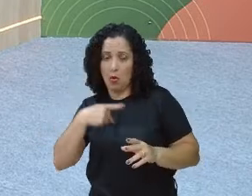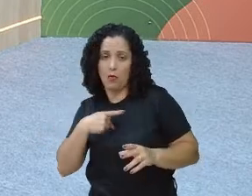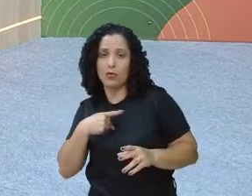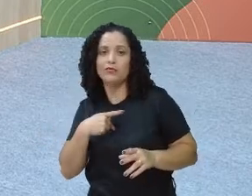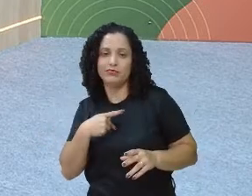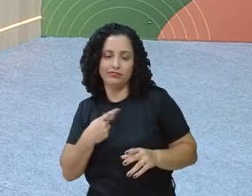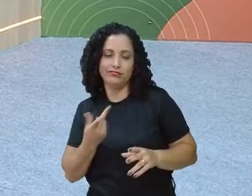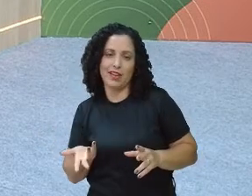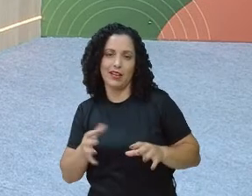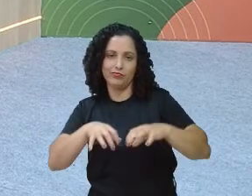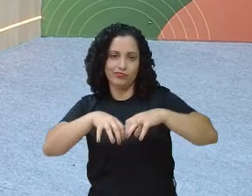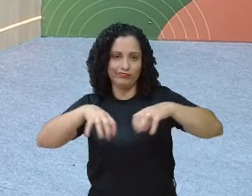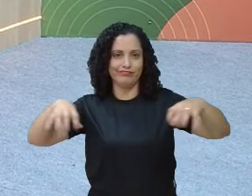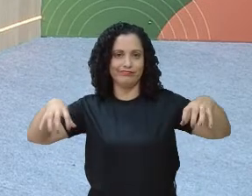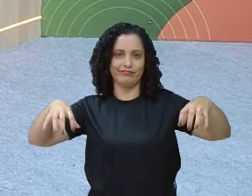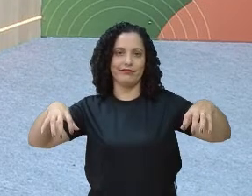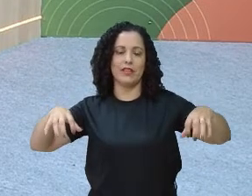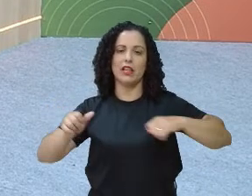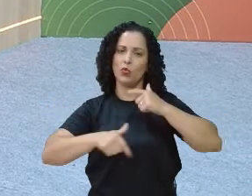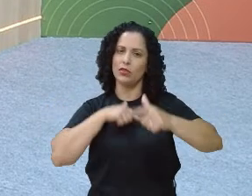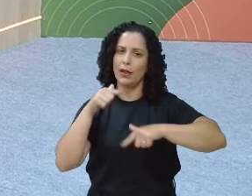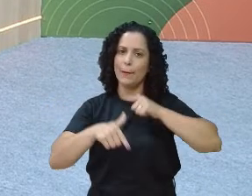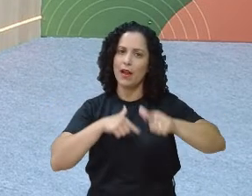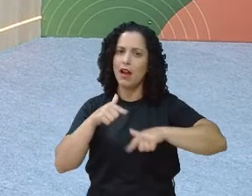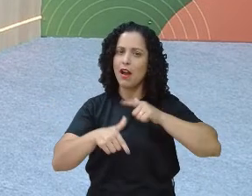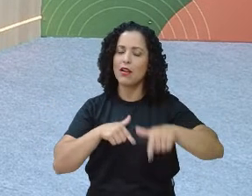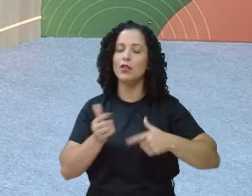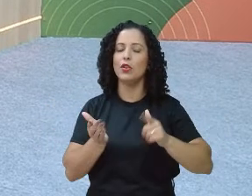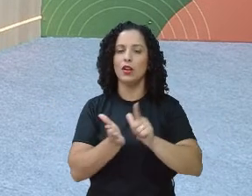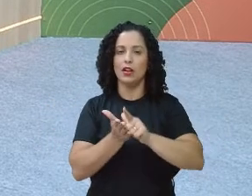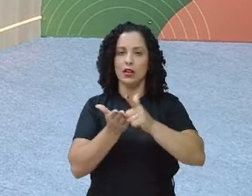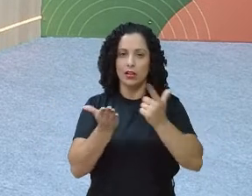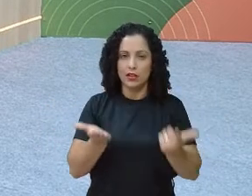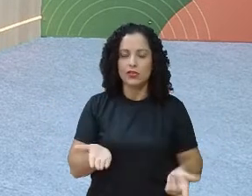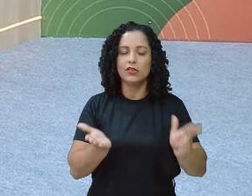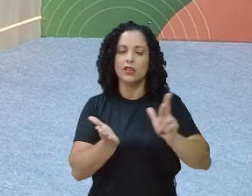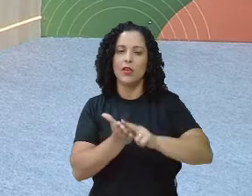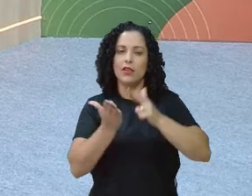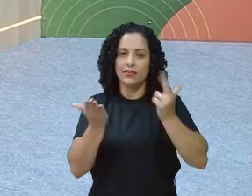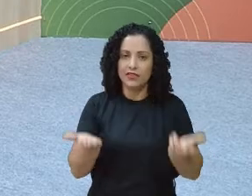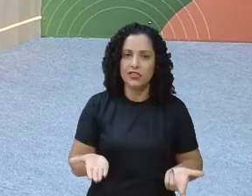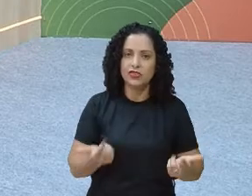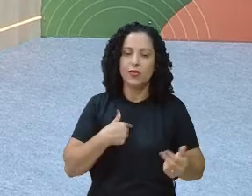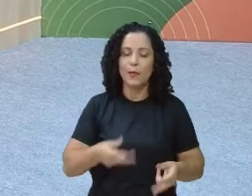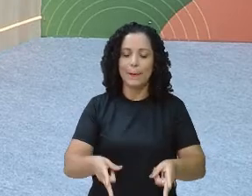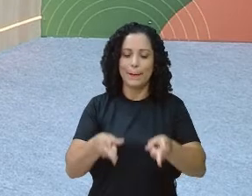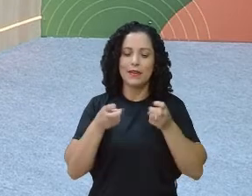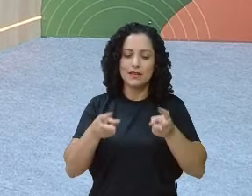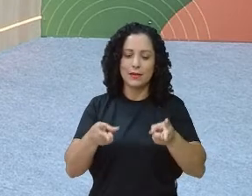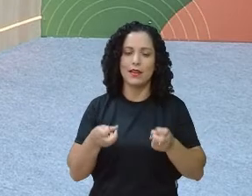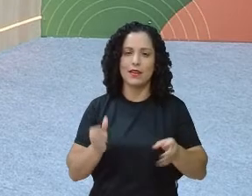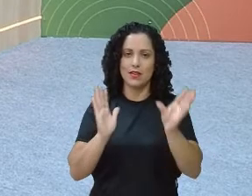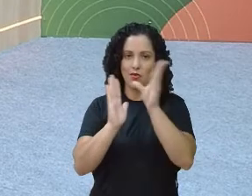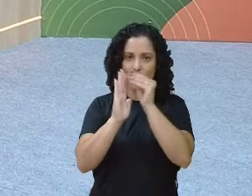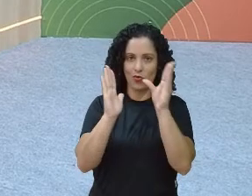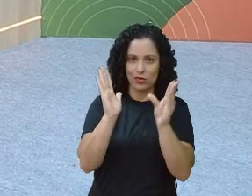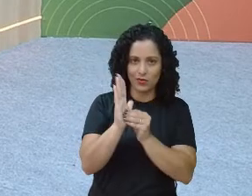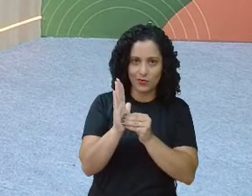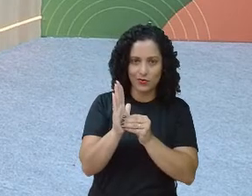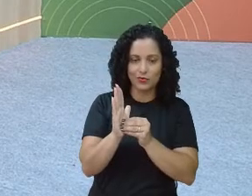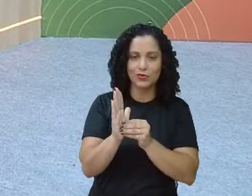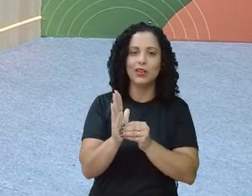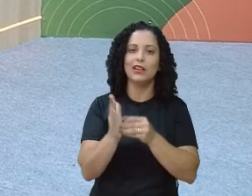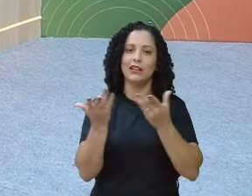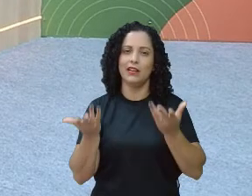do trabalho da revista e do jornal em si. Então, eu consigo perceber que a matéria produzida, que o